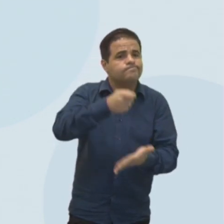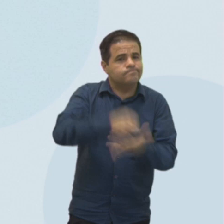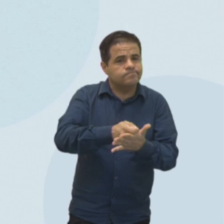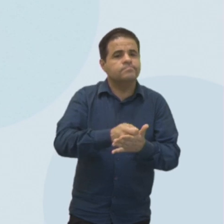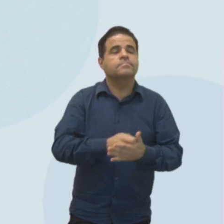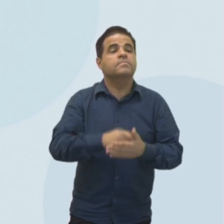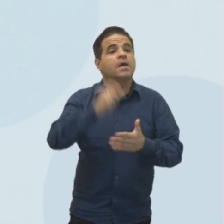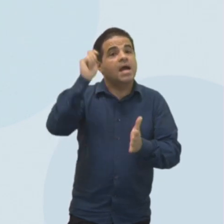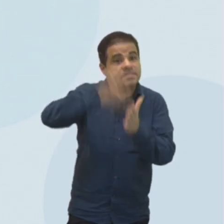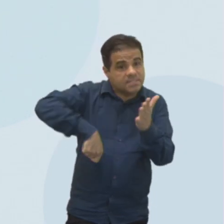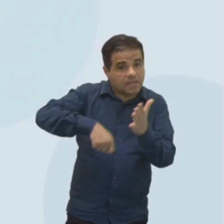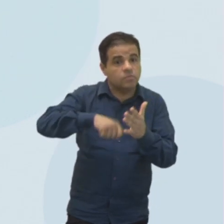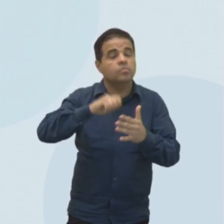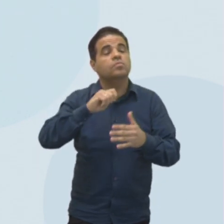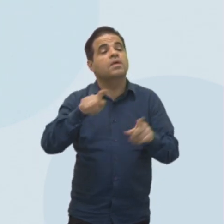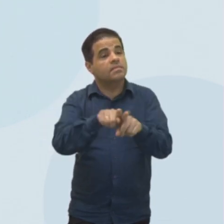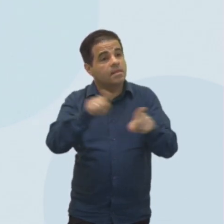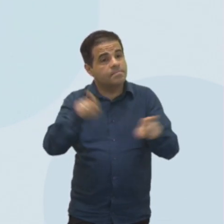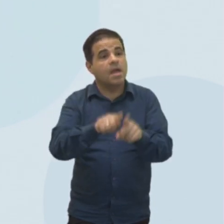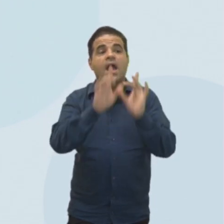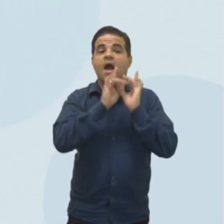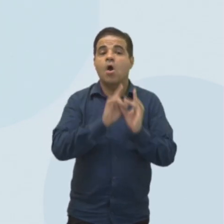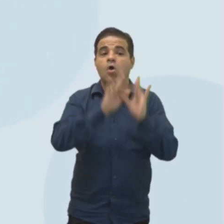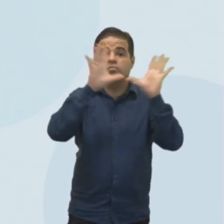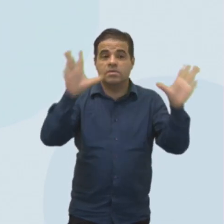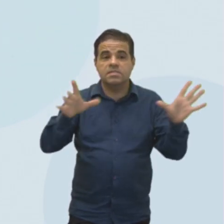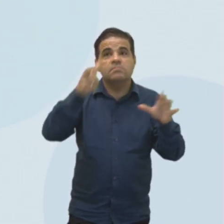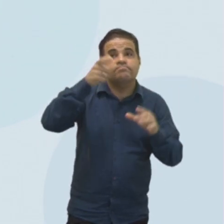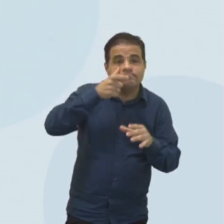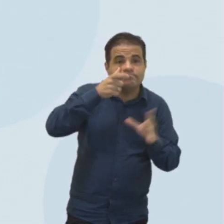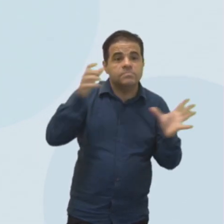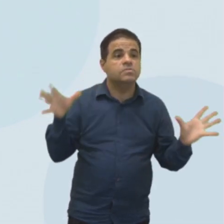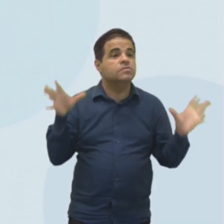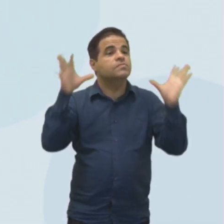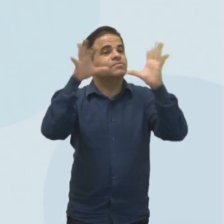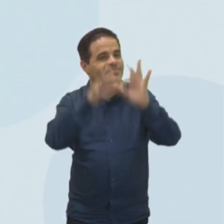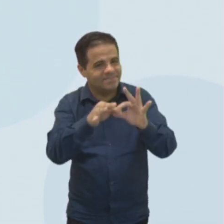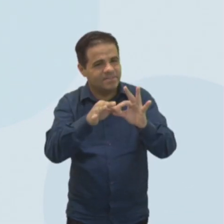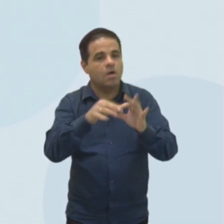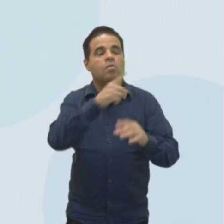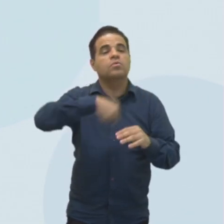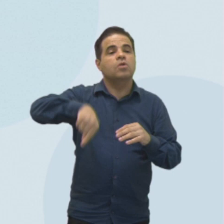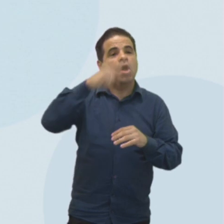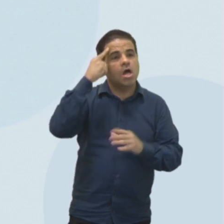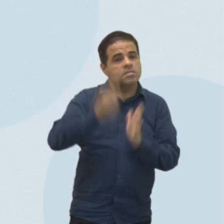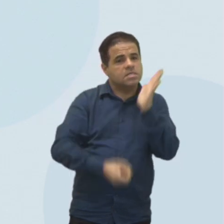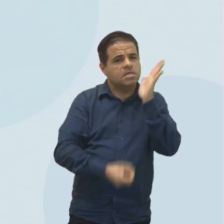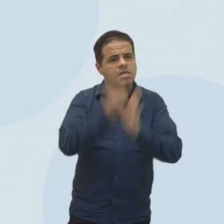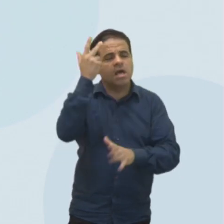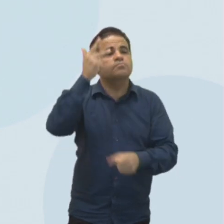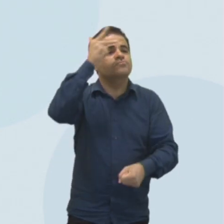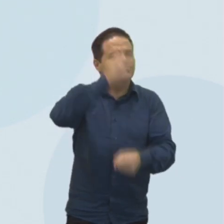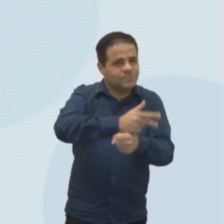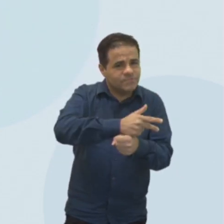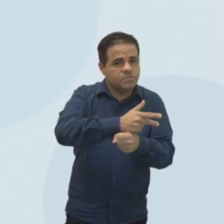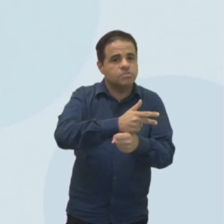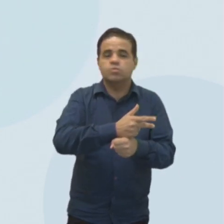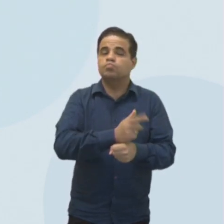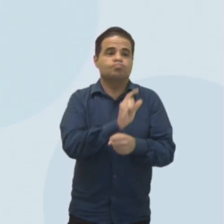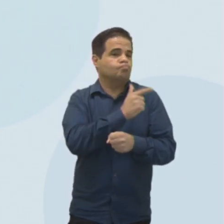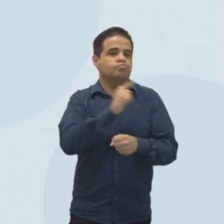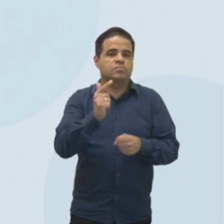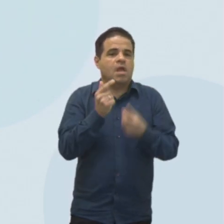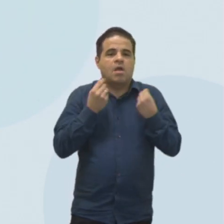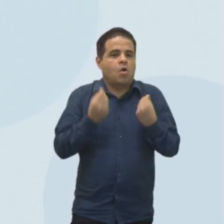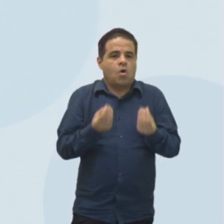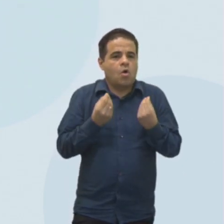ou assinatura e autorização para veiculação. Então, quando nós produzimos vídeo, não tem como